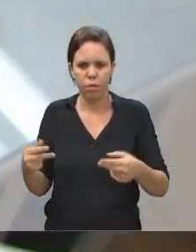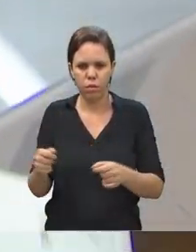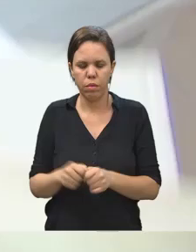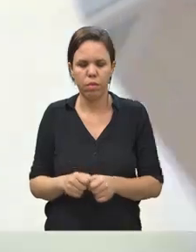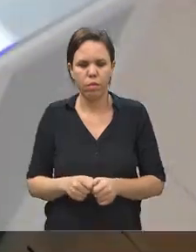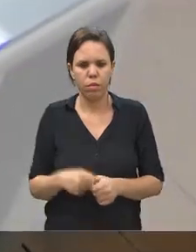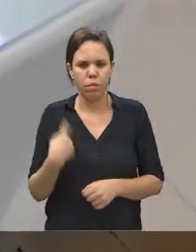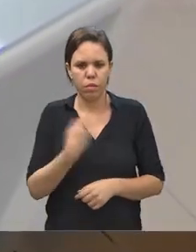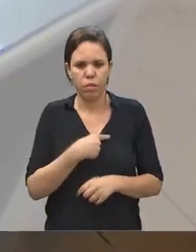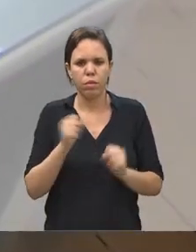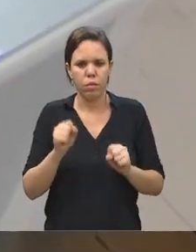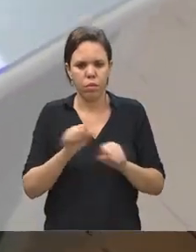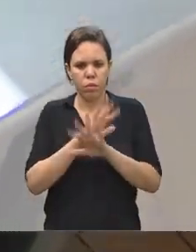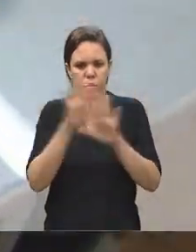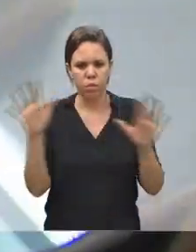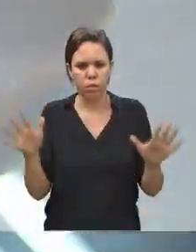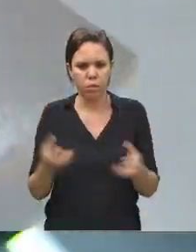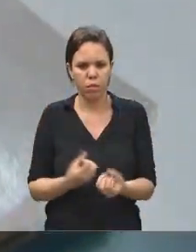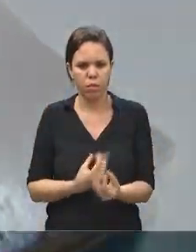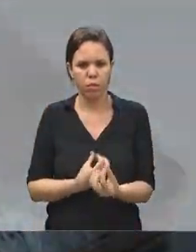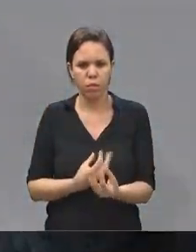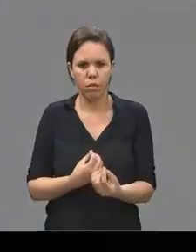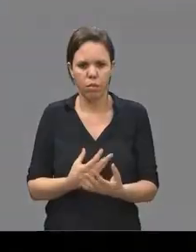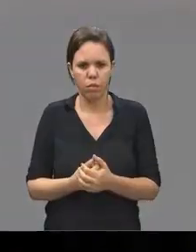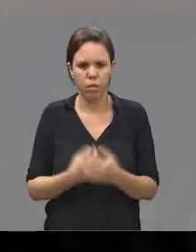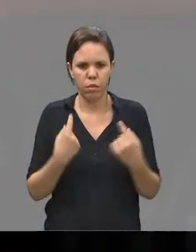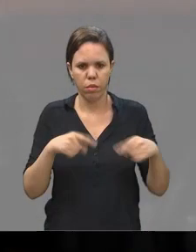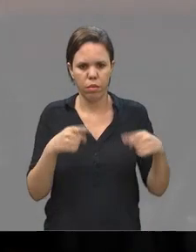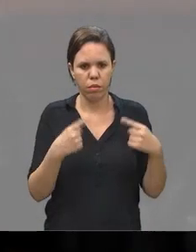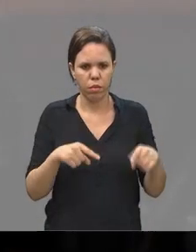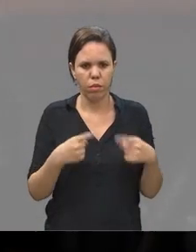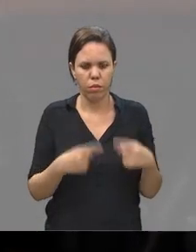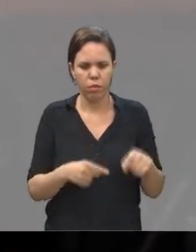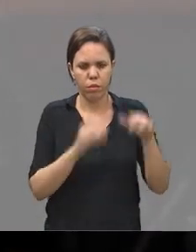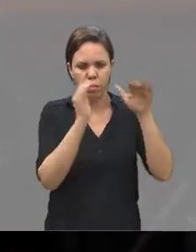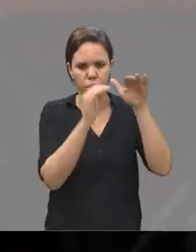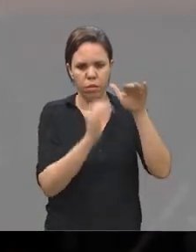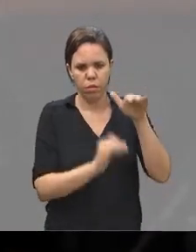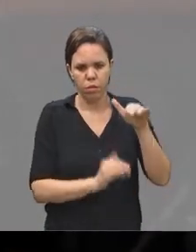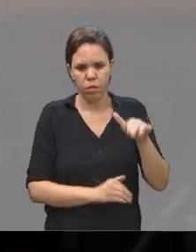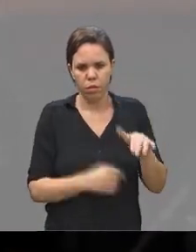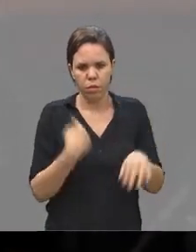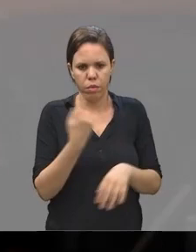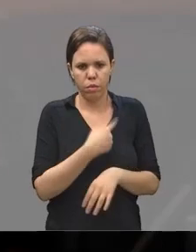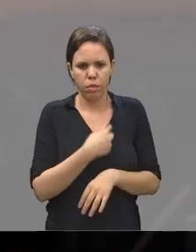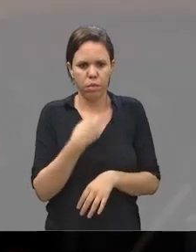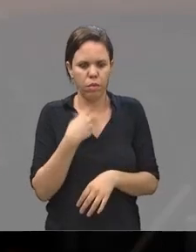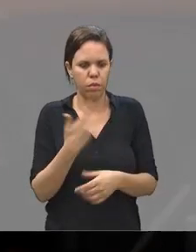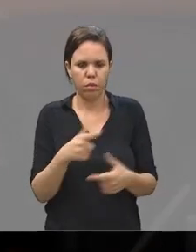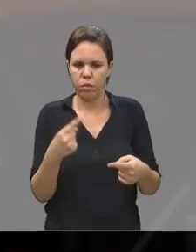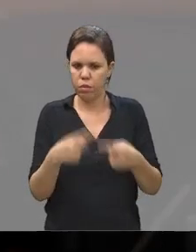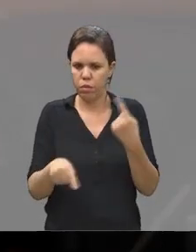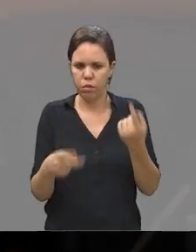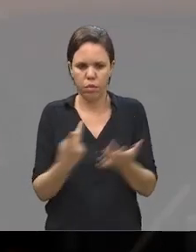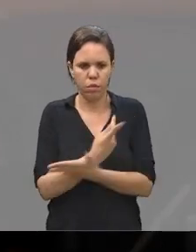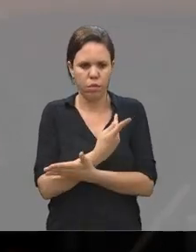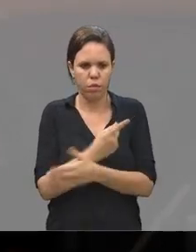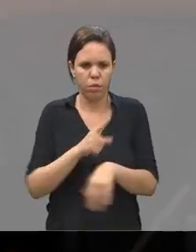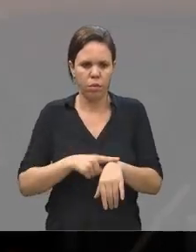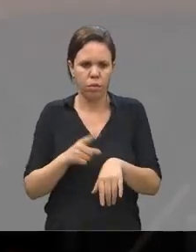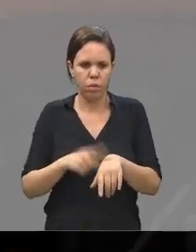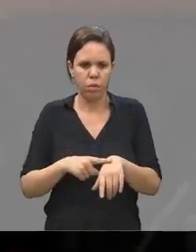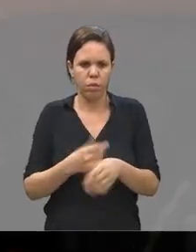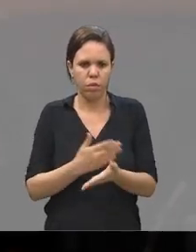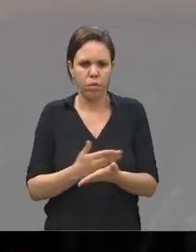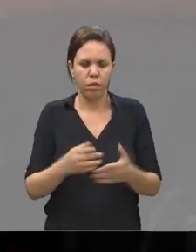material, de modo que a gente possa ter clareza das informações gráficas musicais na estante, para que não haja nenhum erro na hora